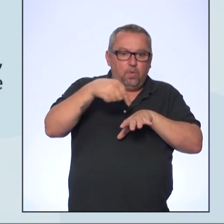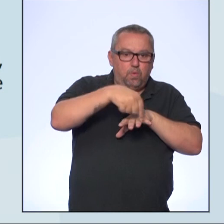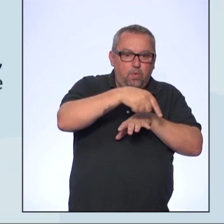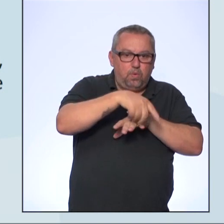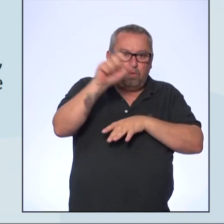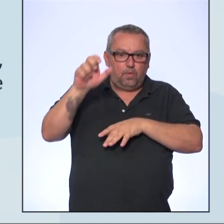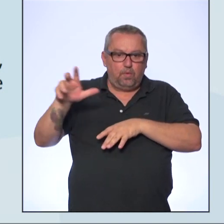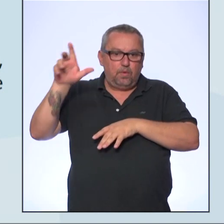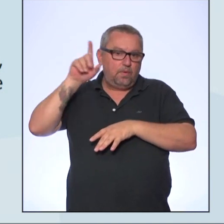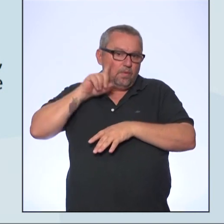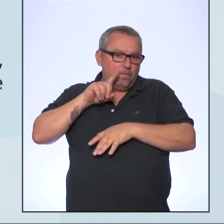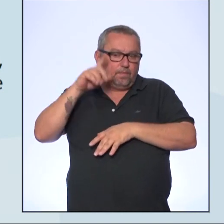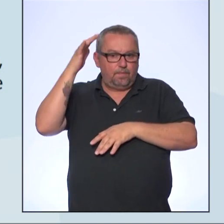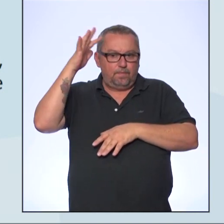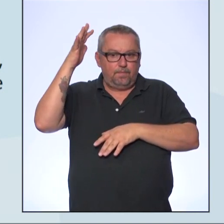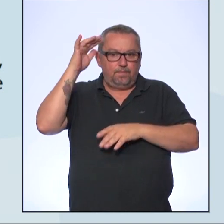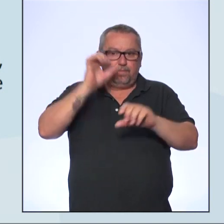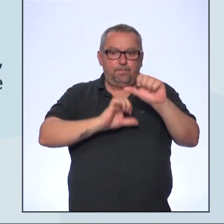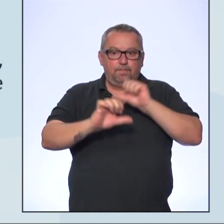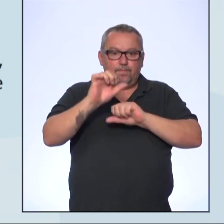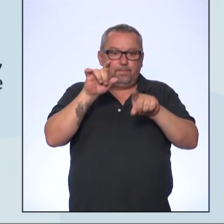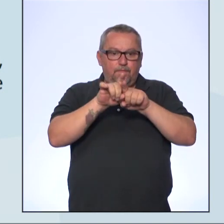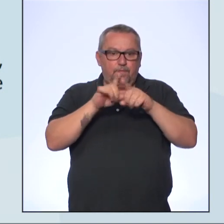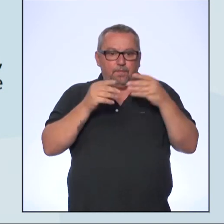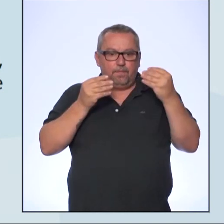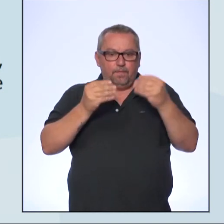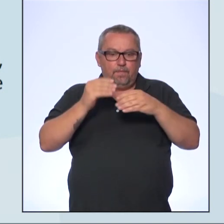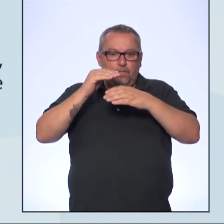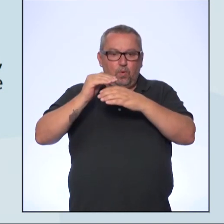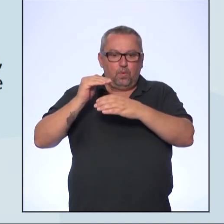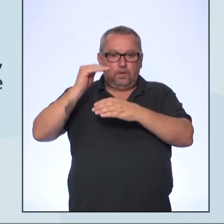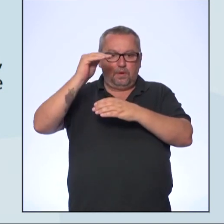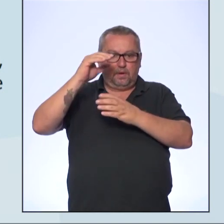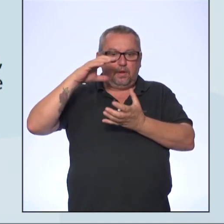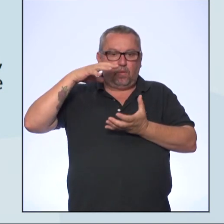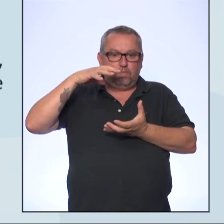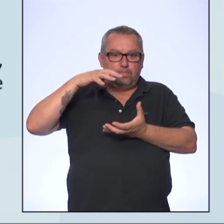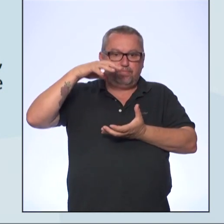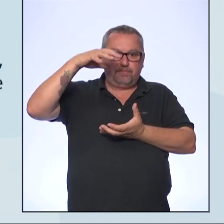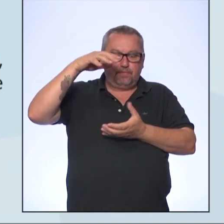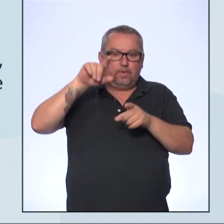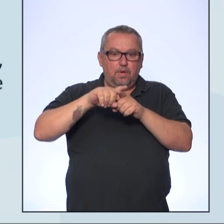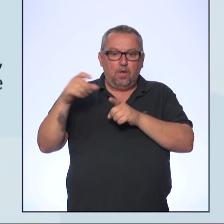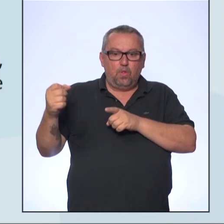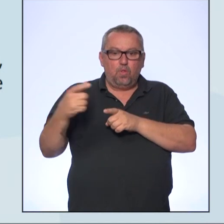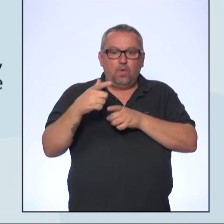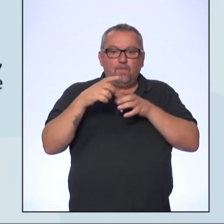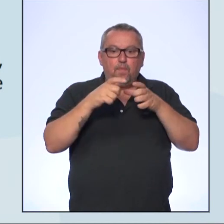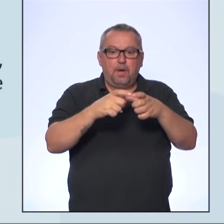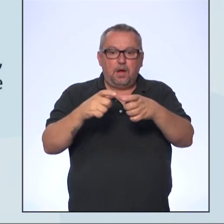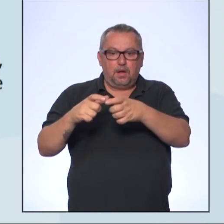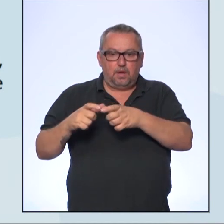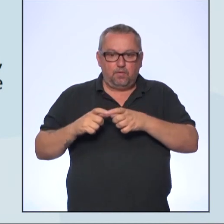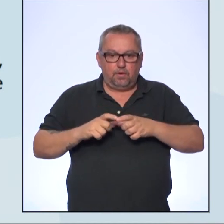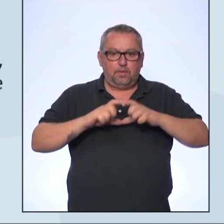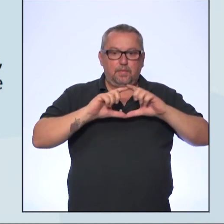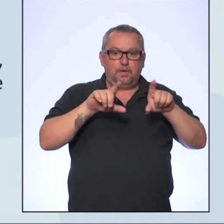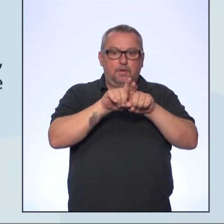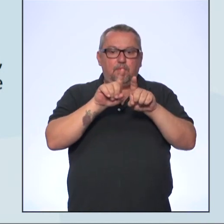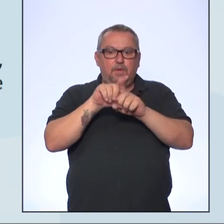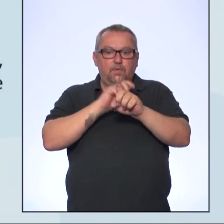americano, refletindo sobre as transformações que levaram os ocidentais a um novo paradigma social e econômico, inclusive